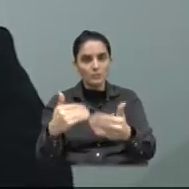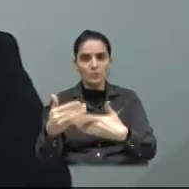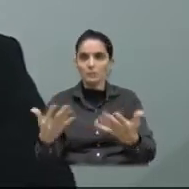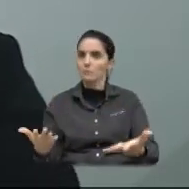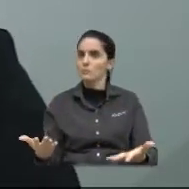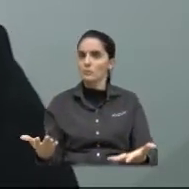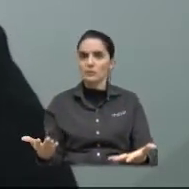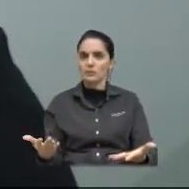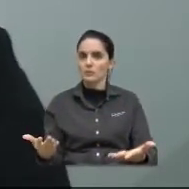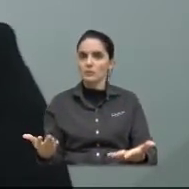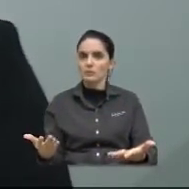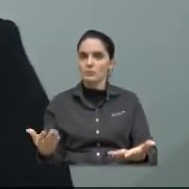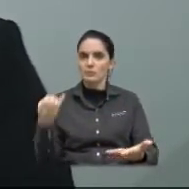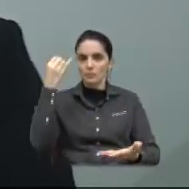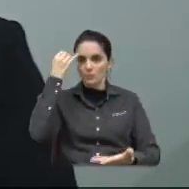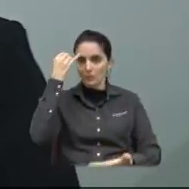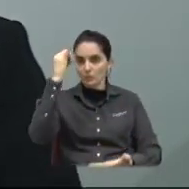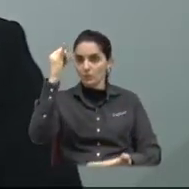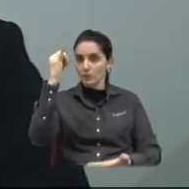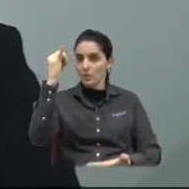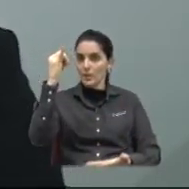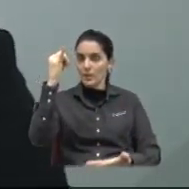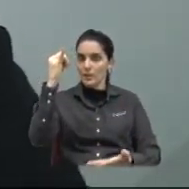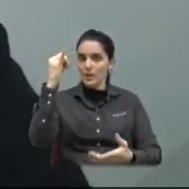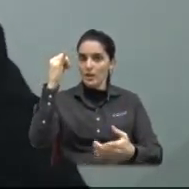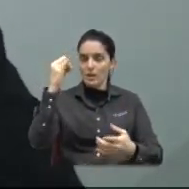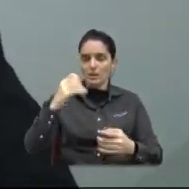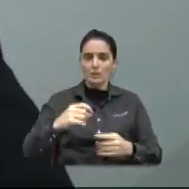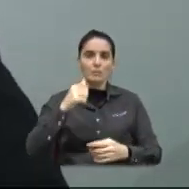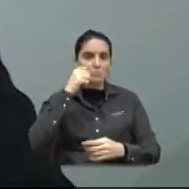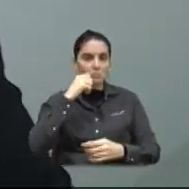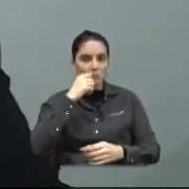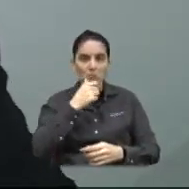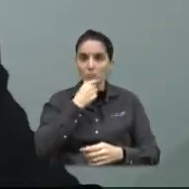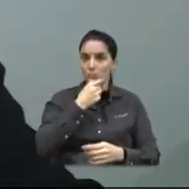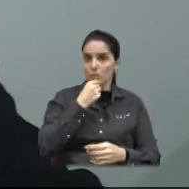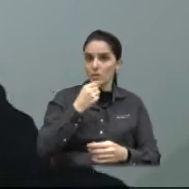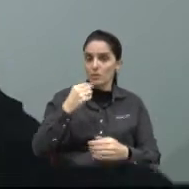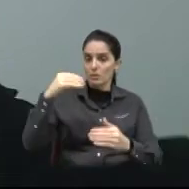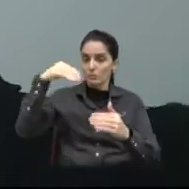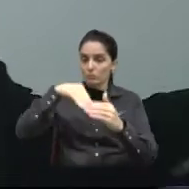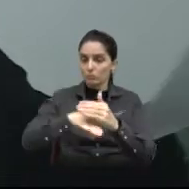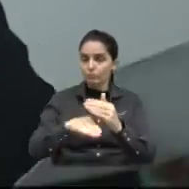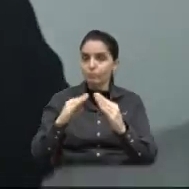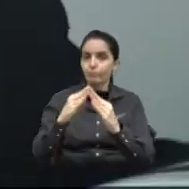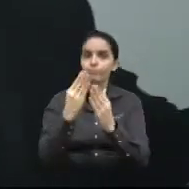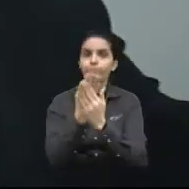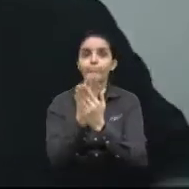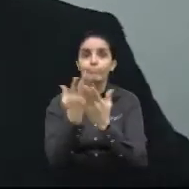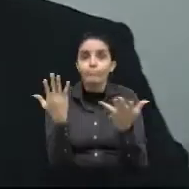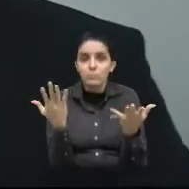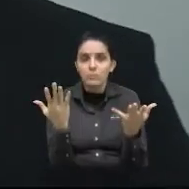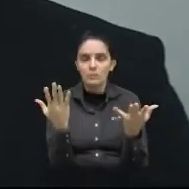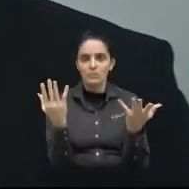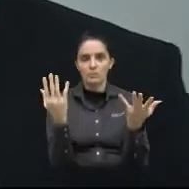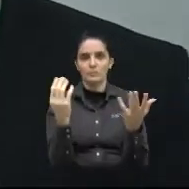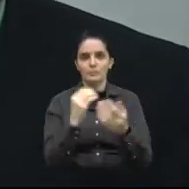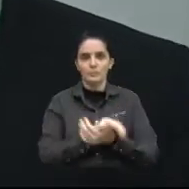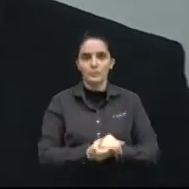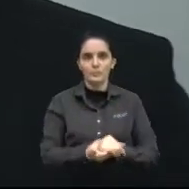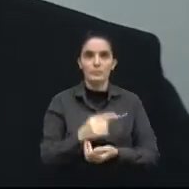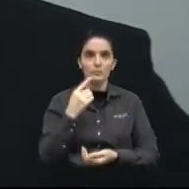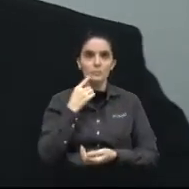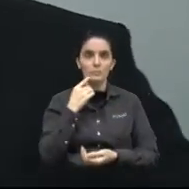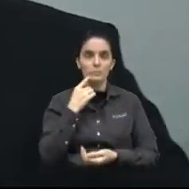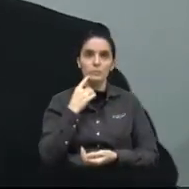entrando com ideologia de gênero das escolas e aí vamos lá eu trouxe o material aqui ó que chegou em minhas mãos nesse livro na